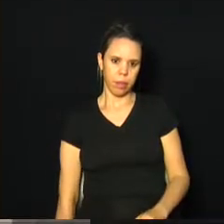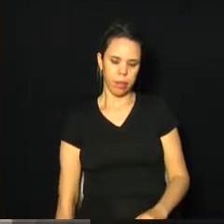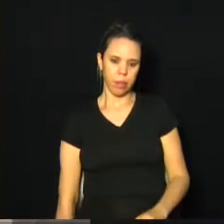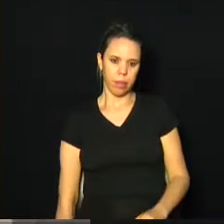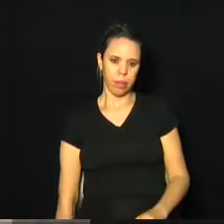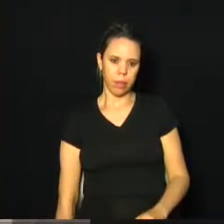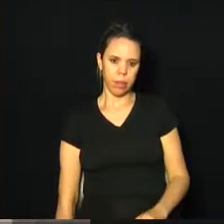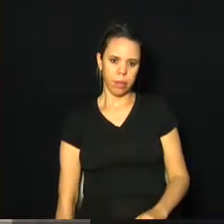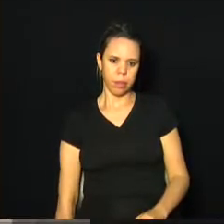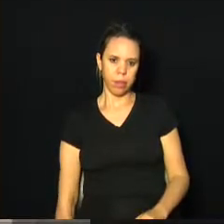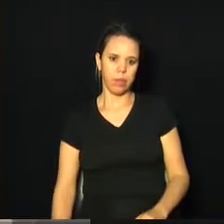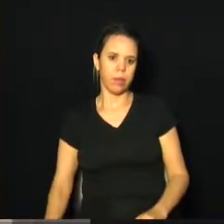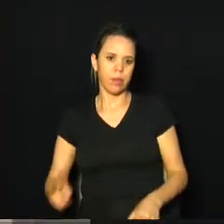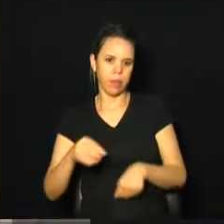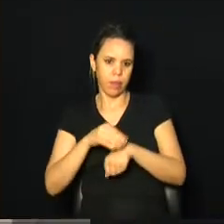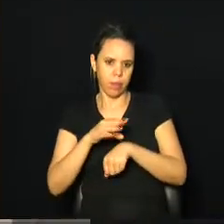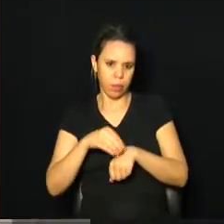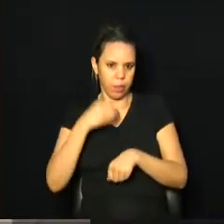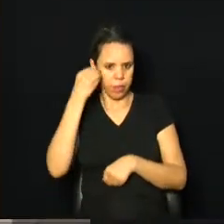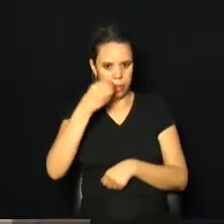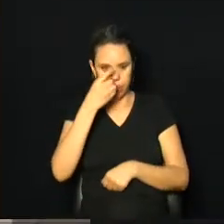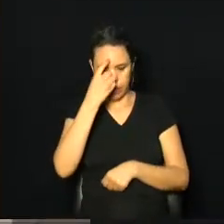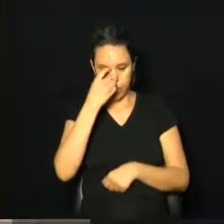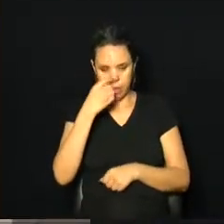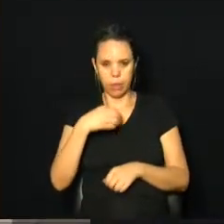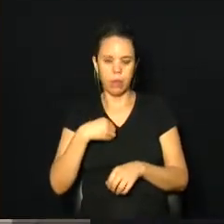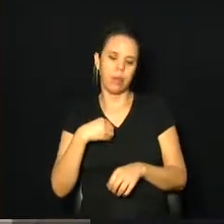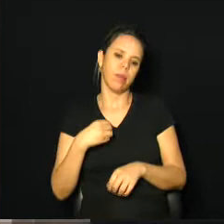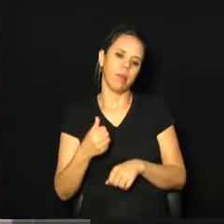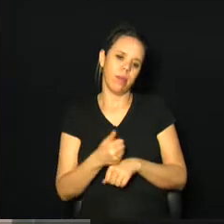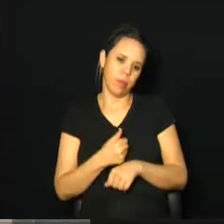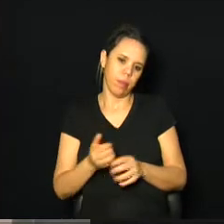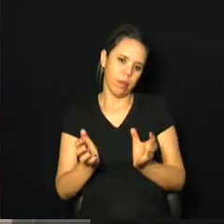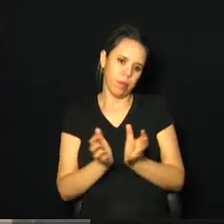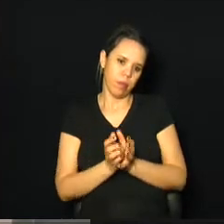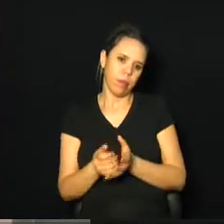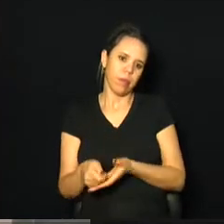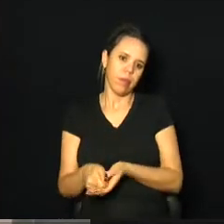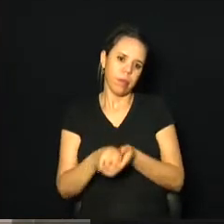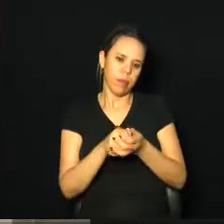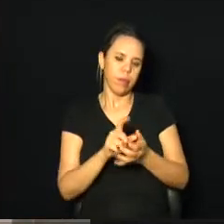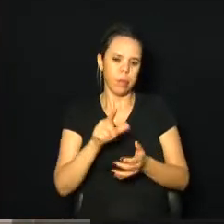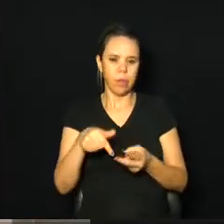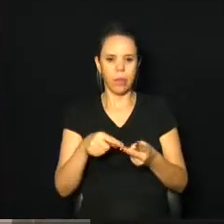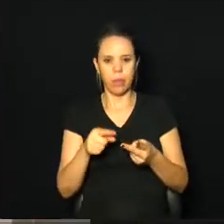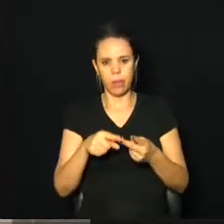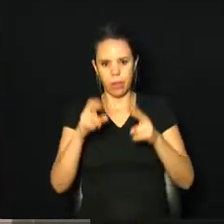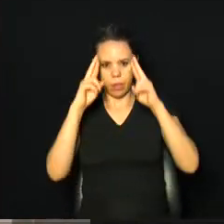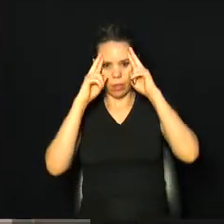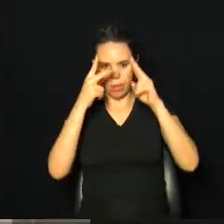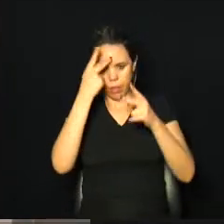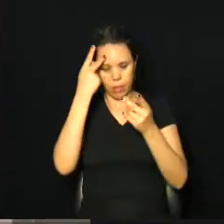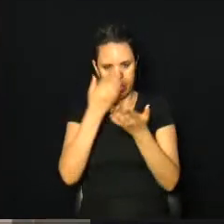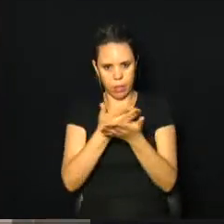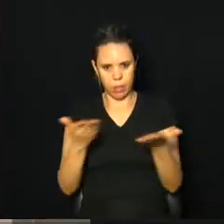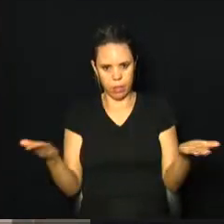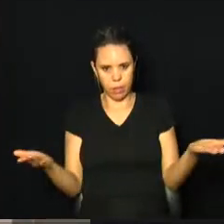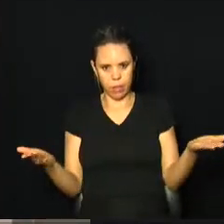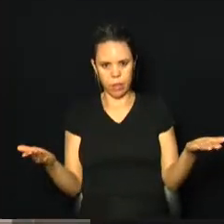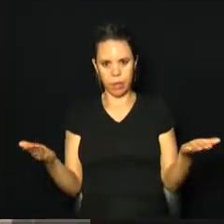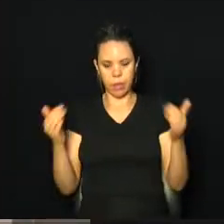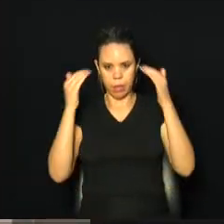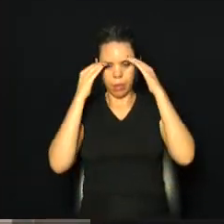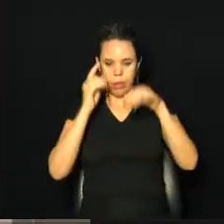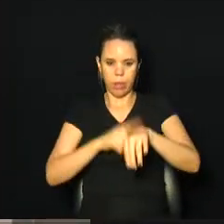Olha, a gente tem que passar a experiência da modalidade. Segundo, você tem que passar o respeito aos mais velhos, a você cumprir